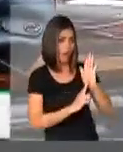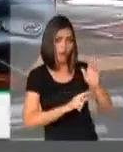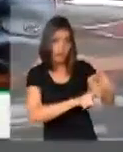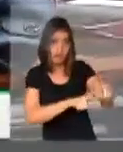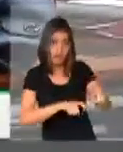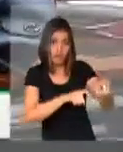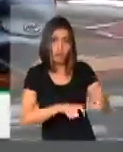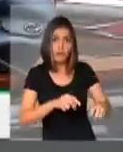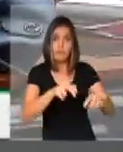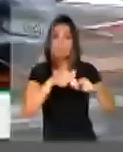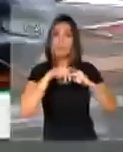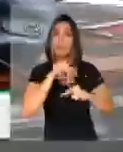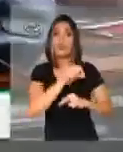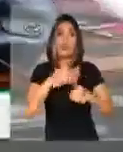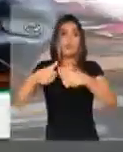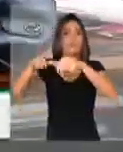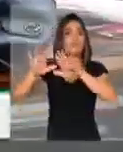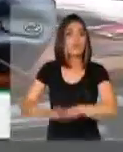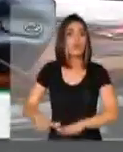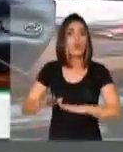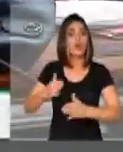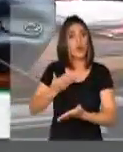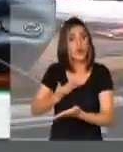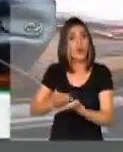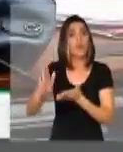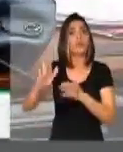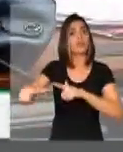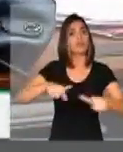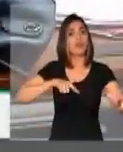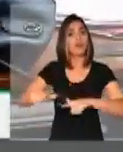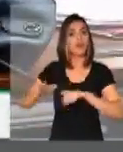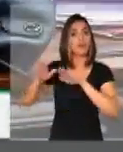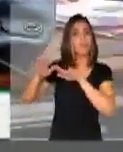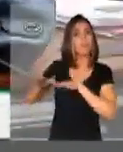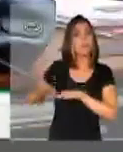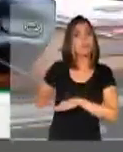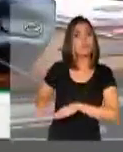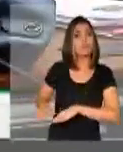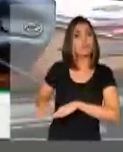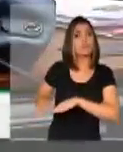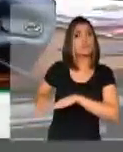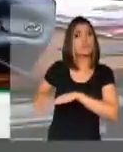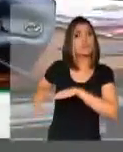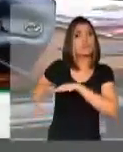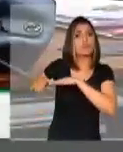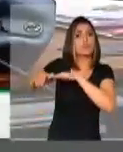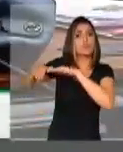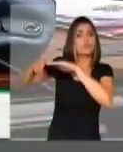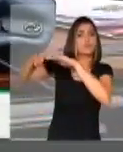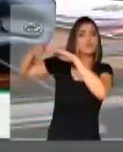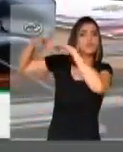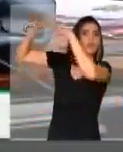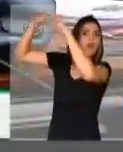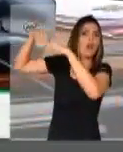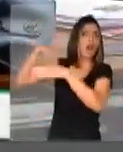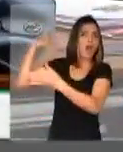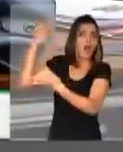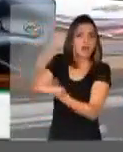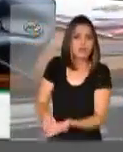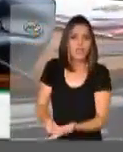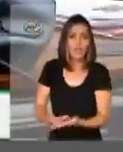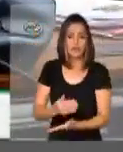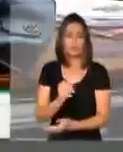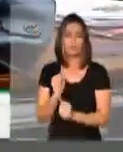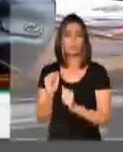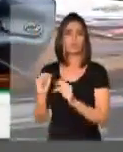é porque não saiu de lá, é porque começou a trabalhar na infância, é que começou a trabalhar na adolescência. Portanto, o